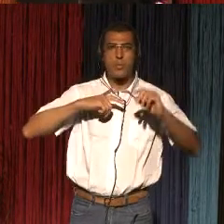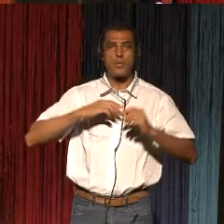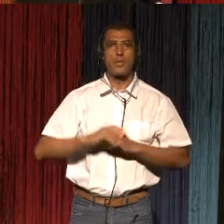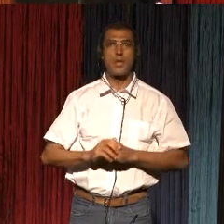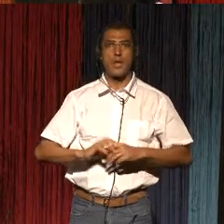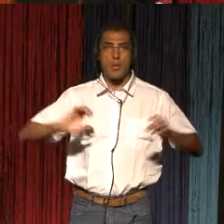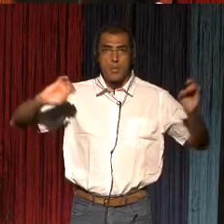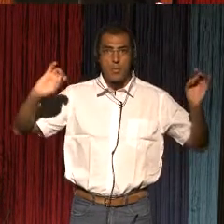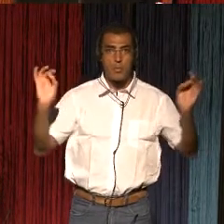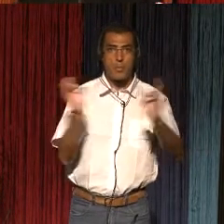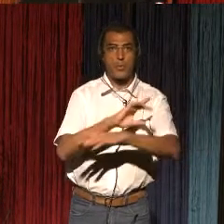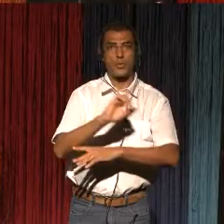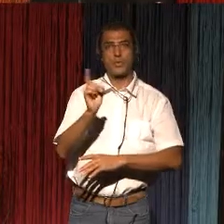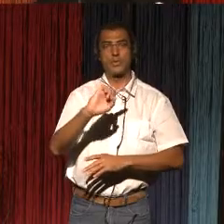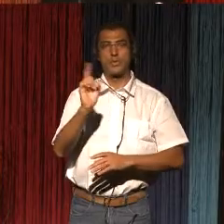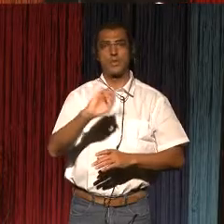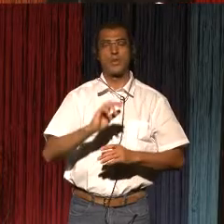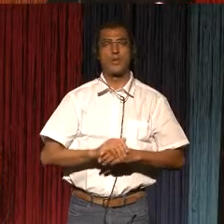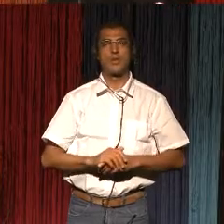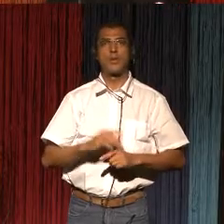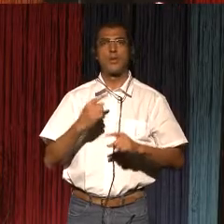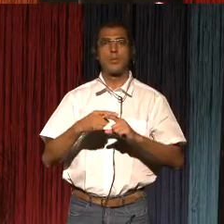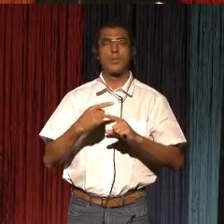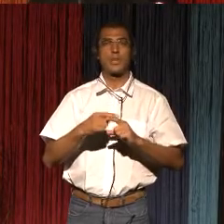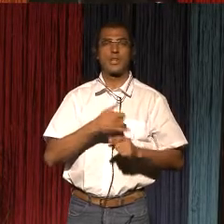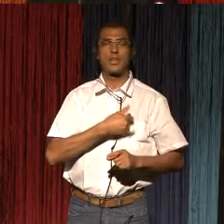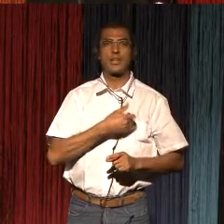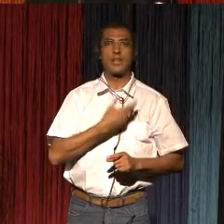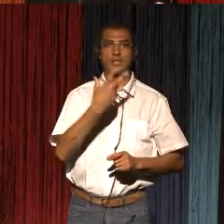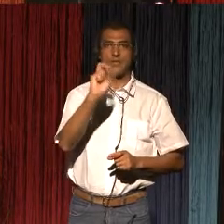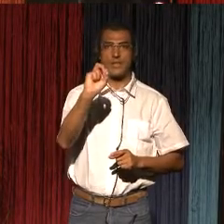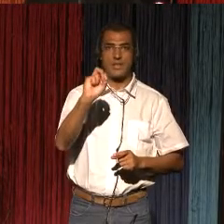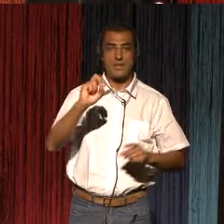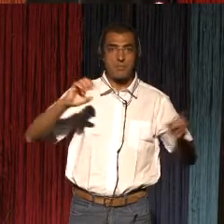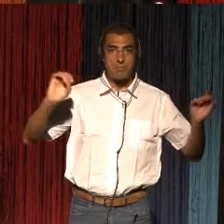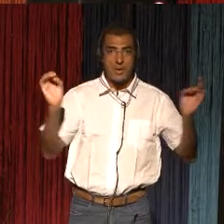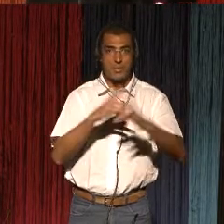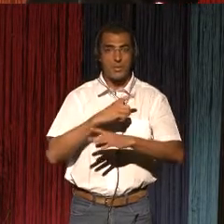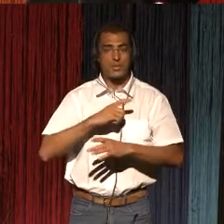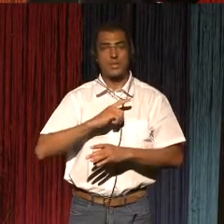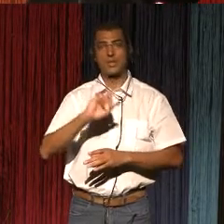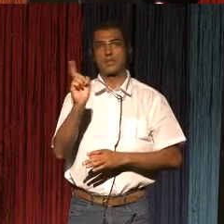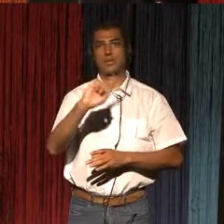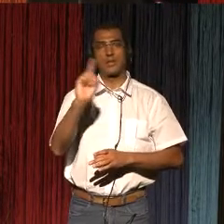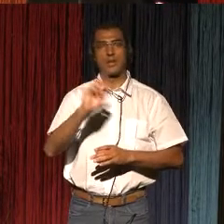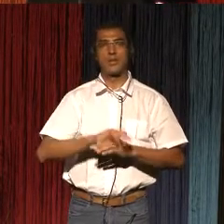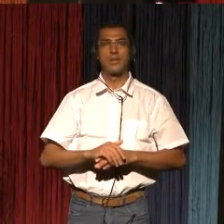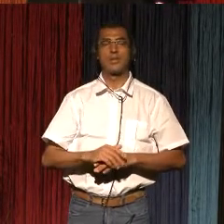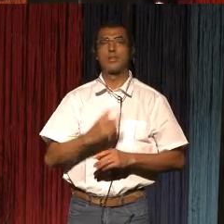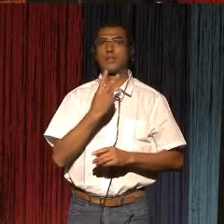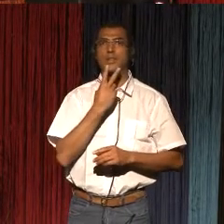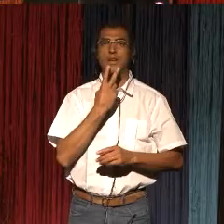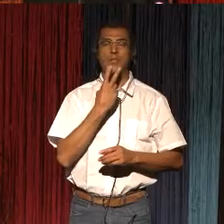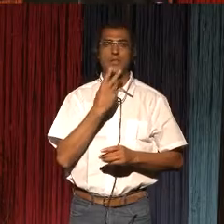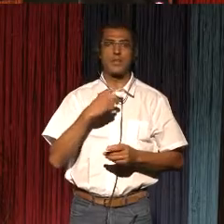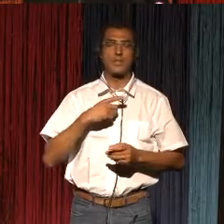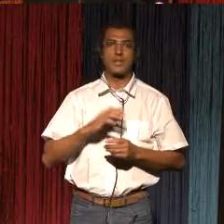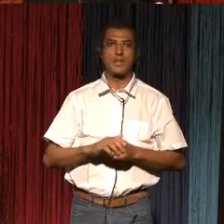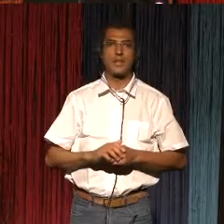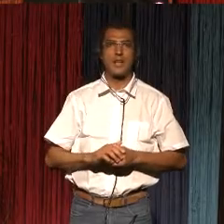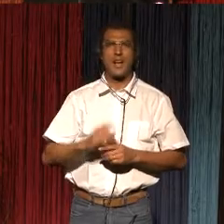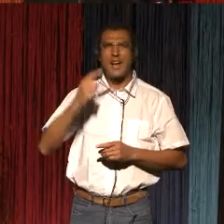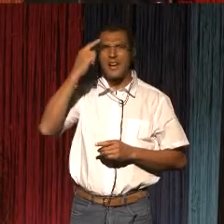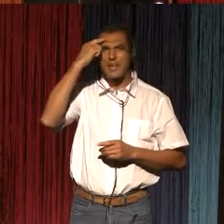ainda totalmente maduro nem aos 20 anos. E esse córtex pré-frontal é, por isso, a área mais vulnerável